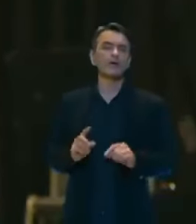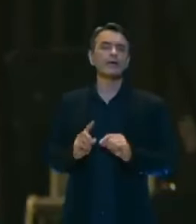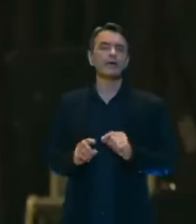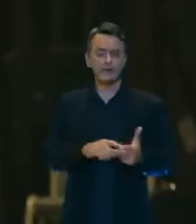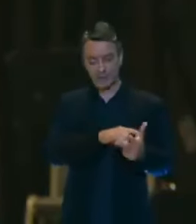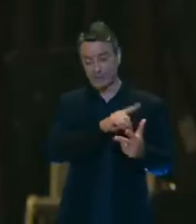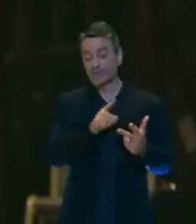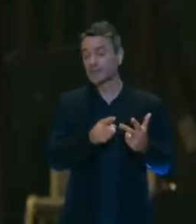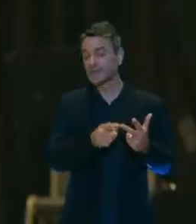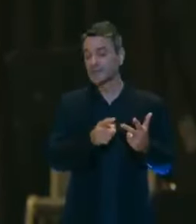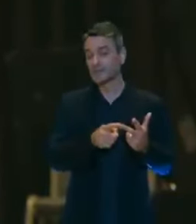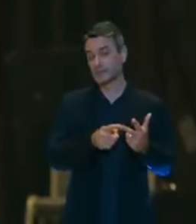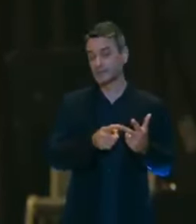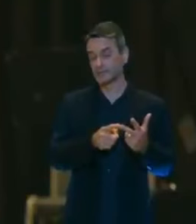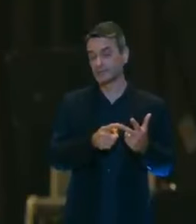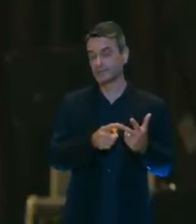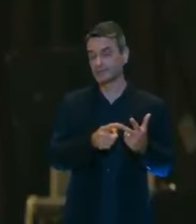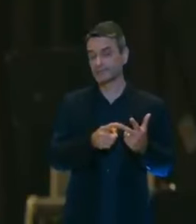terceiro recurso,